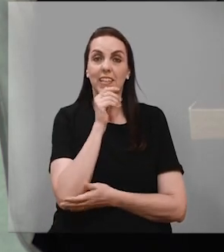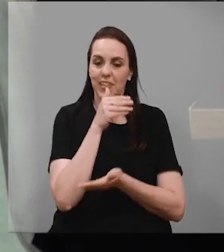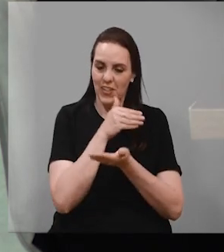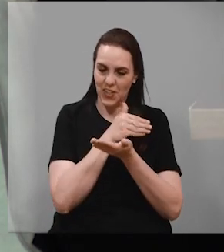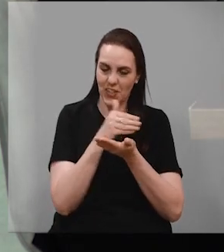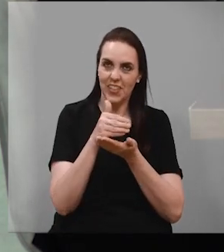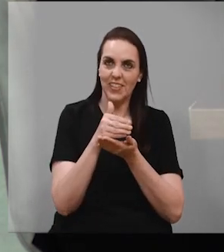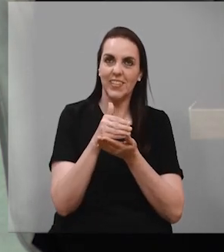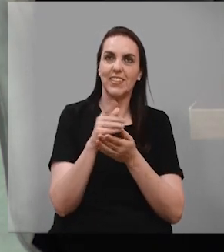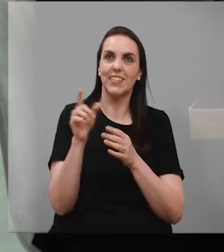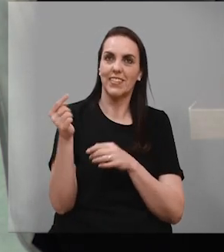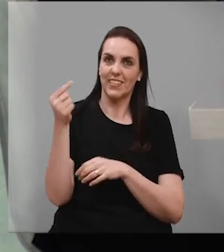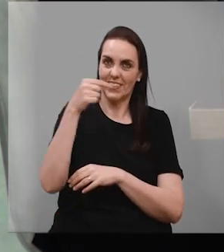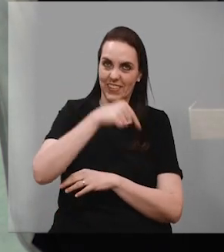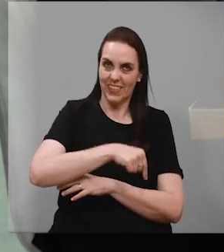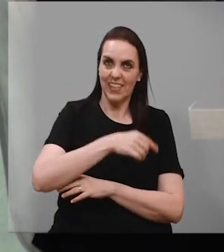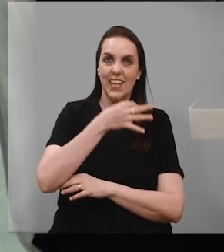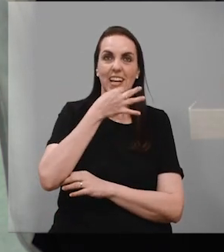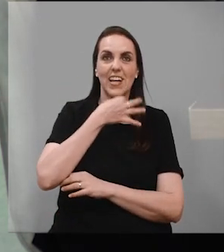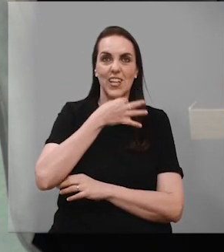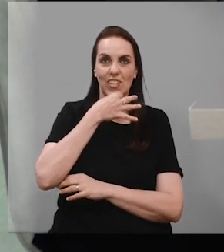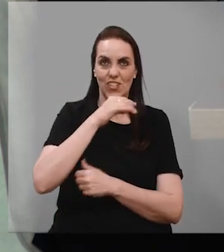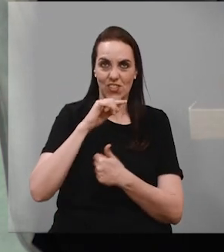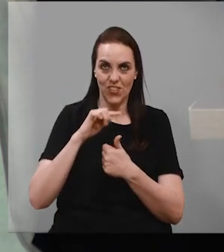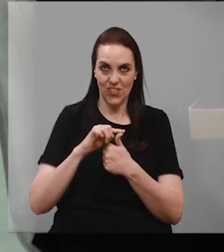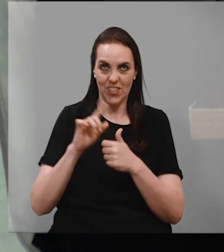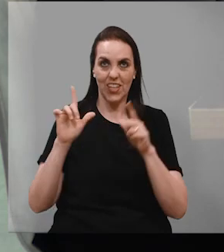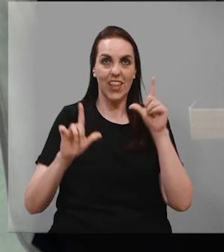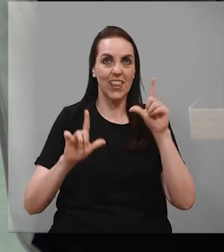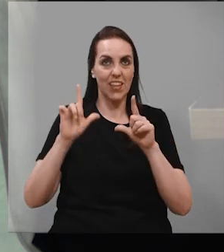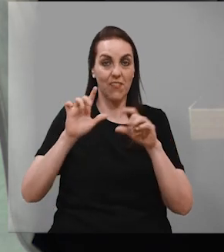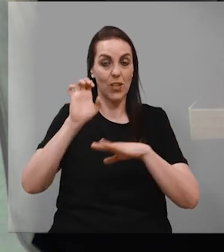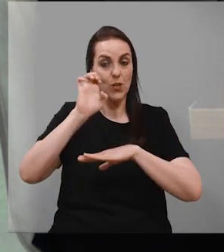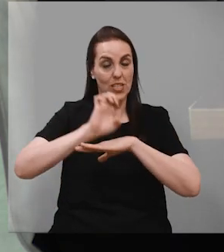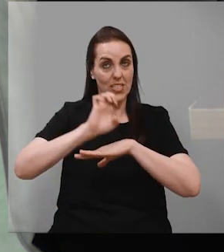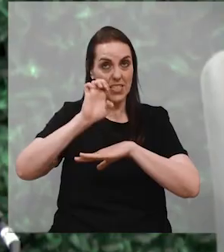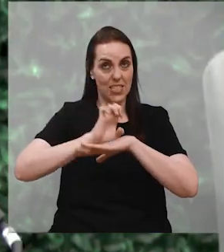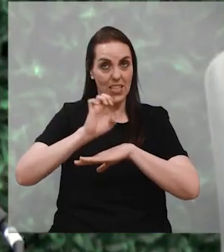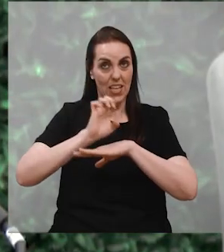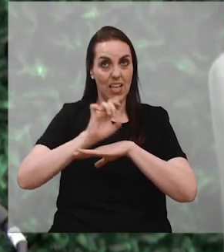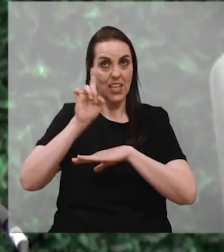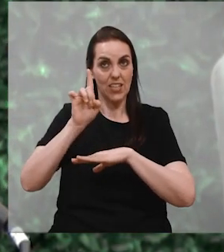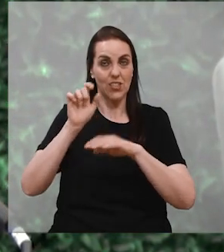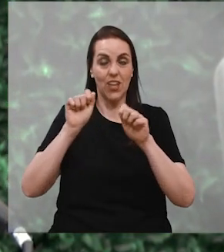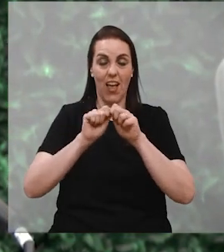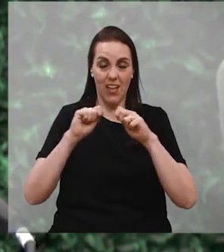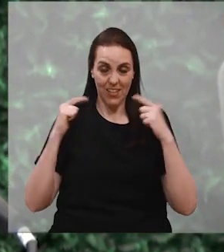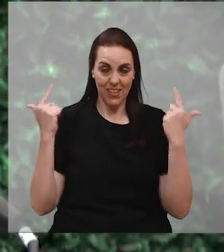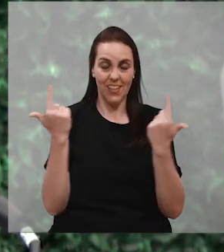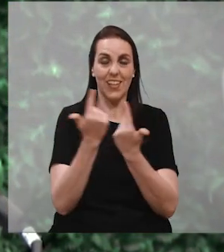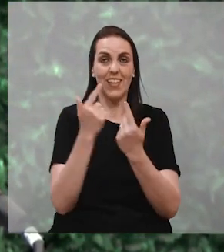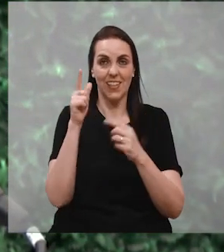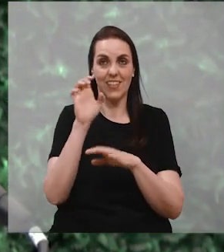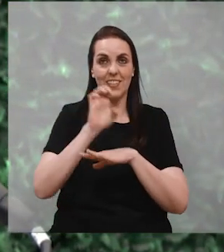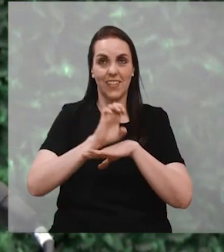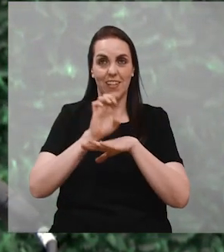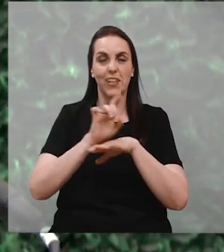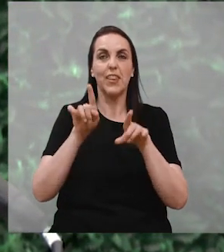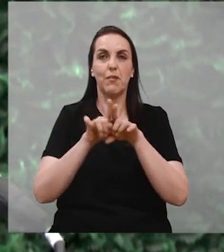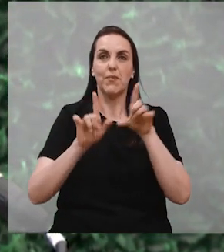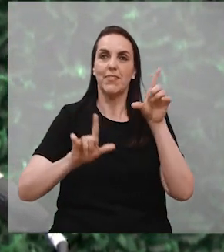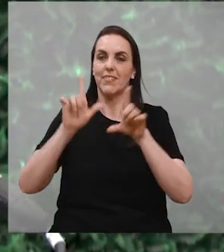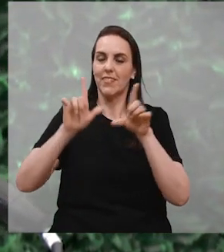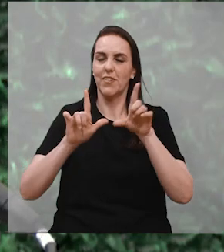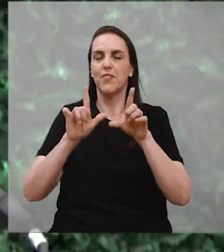entrava para Caxias, entrava para a TV do Estado, pela rede Assembleia Legislativa do Estado, e entrava para a